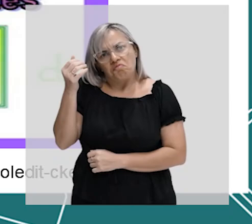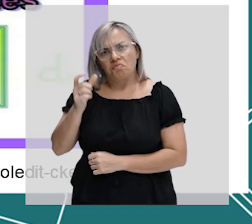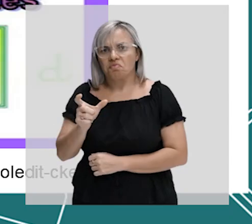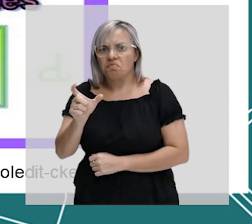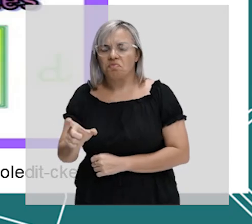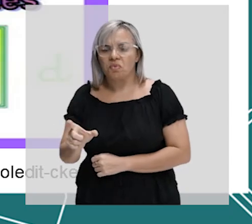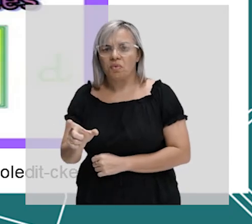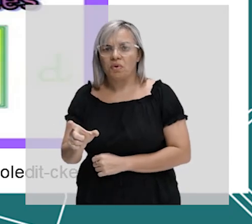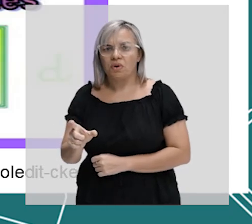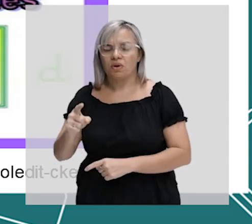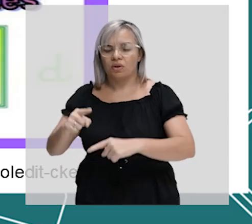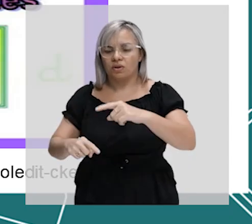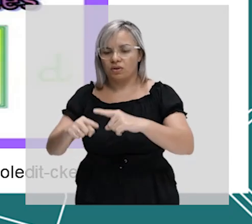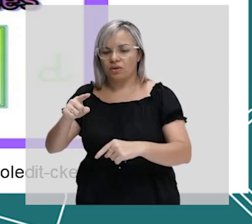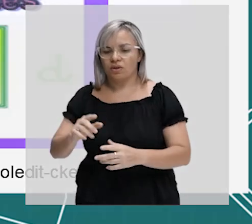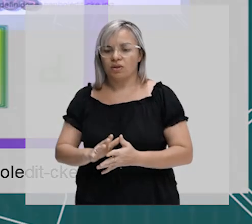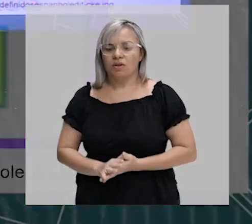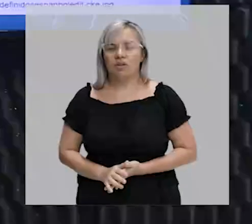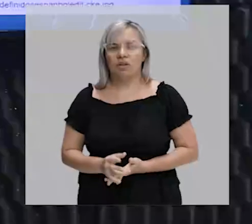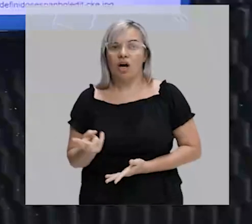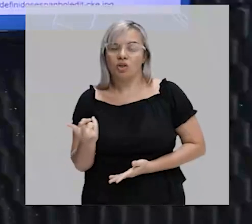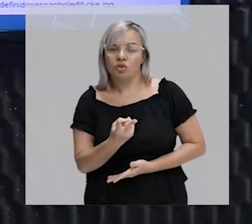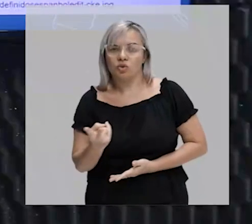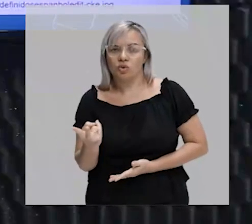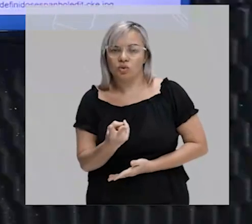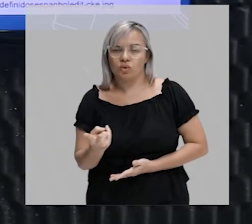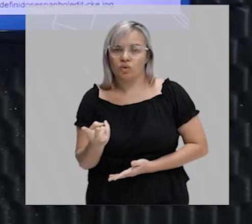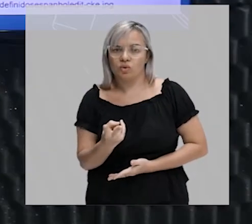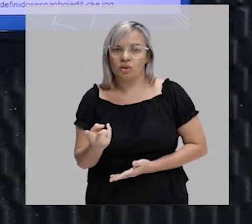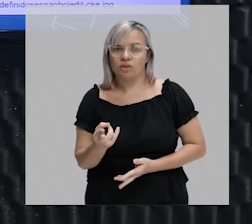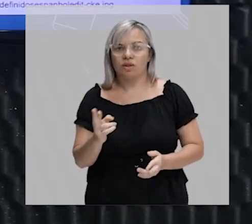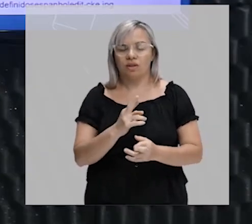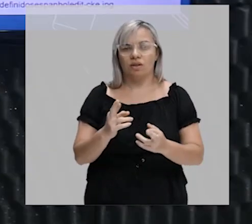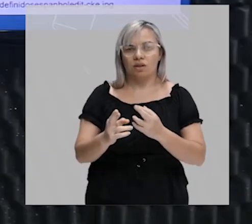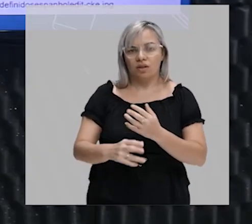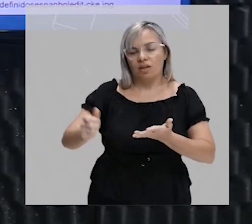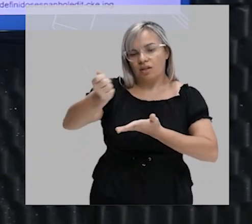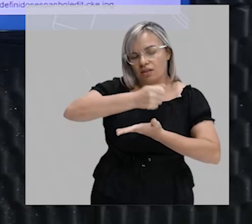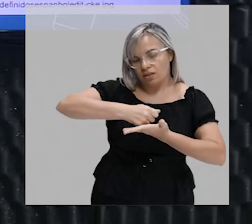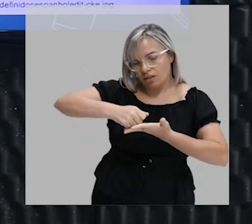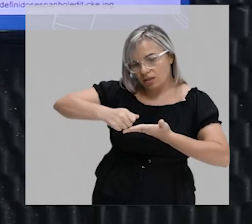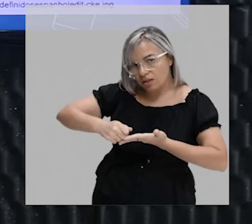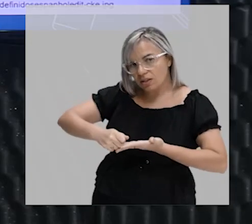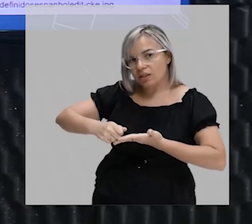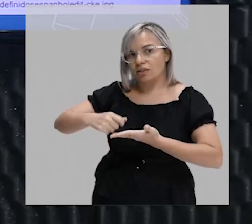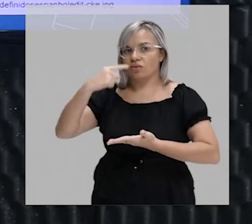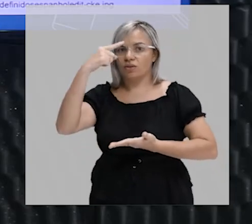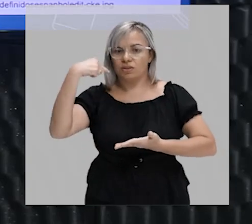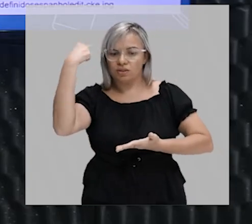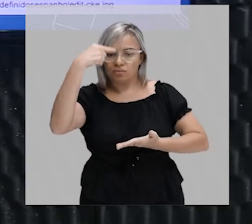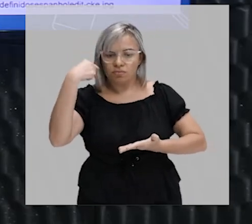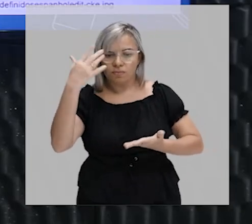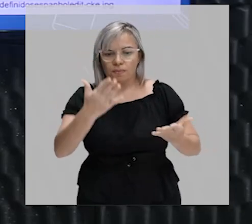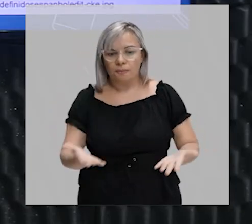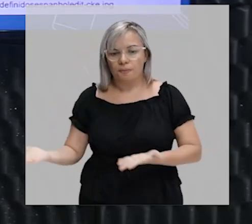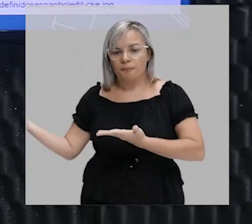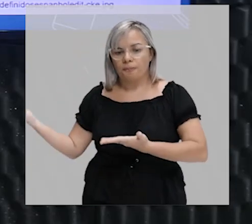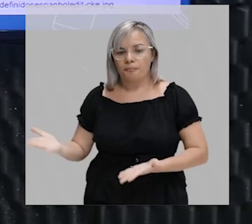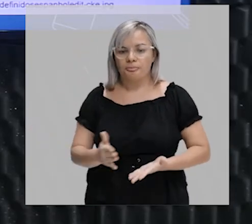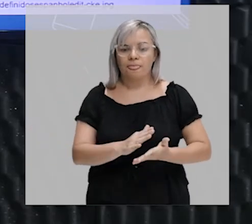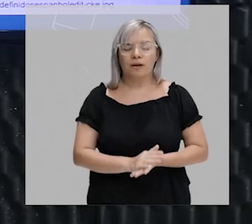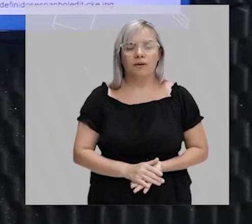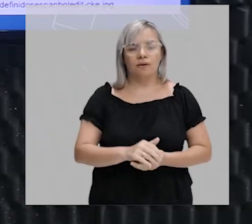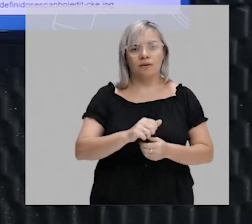eu coloquei para vocês as duas formas que vocês vão encontrar escrito em espanhol esses termos. Então, quem são os